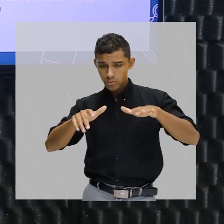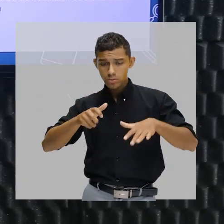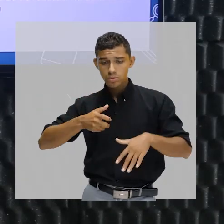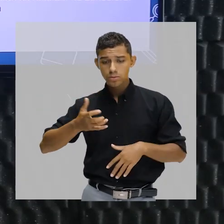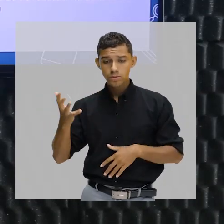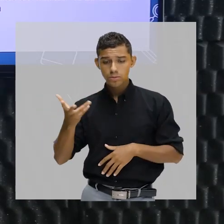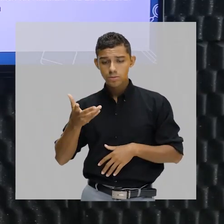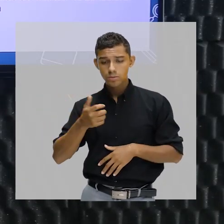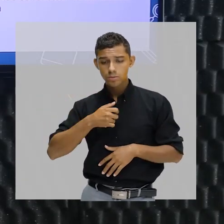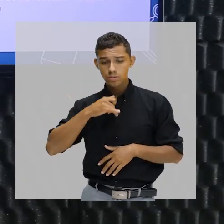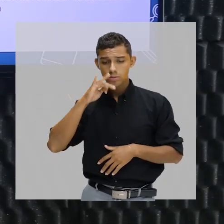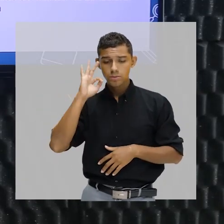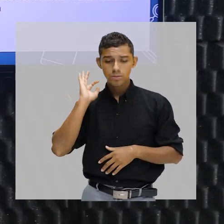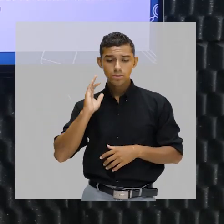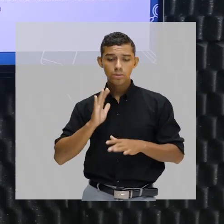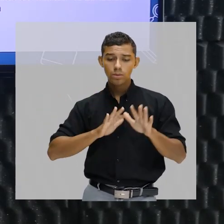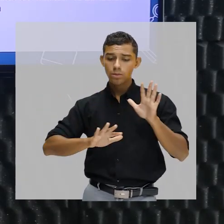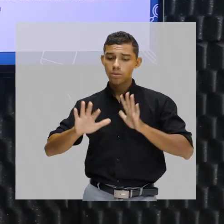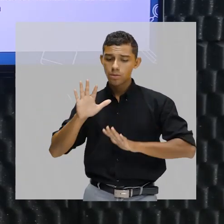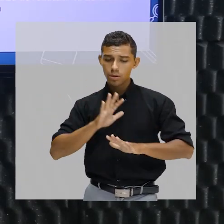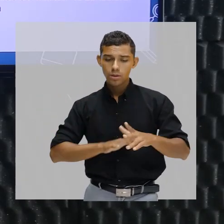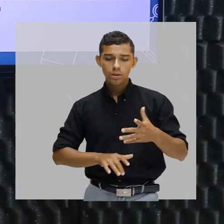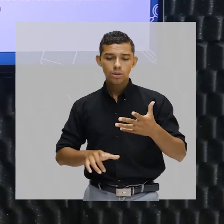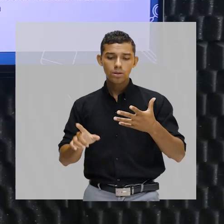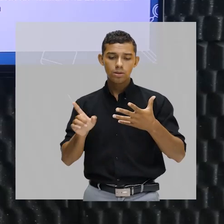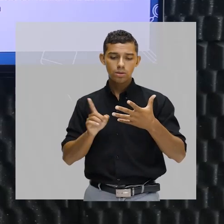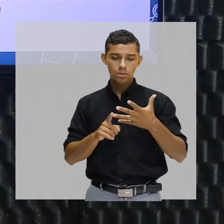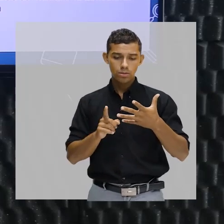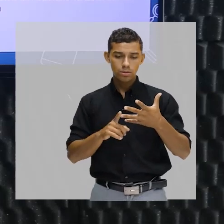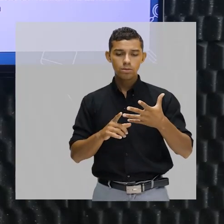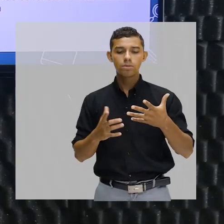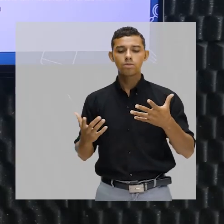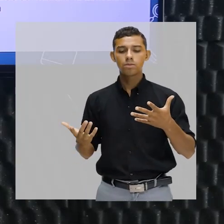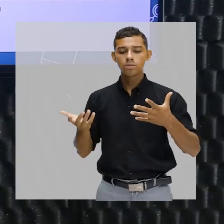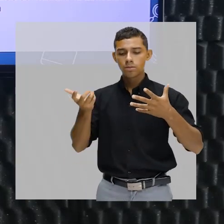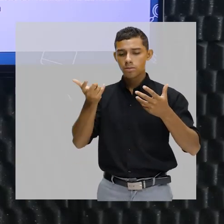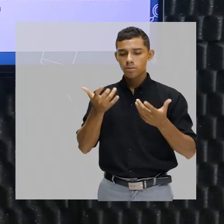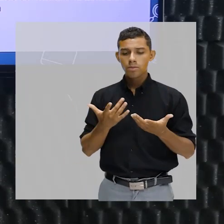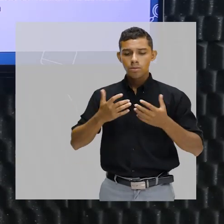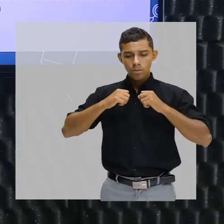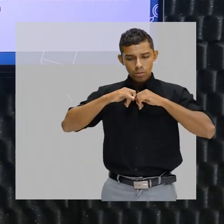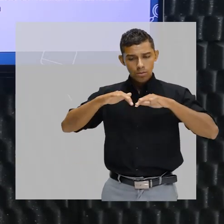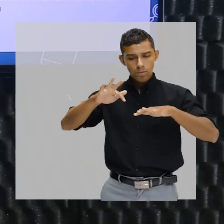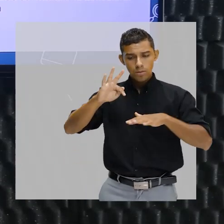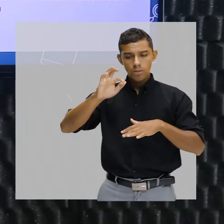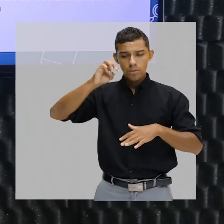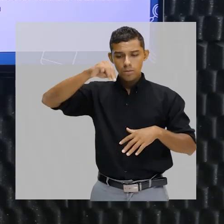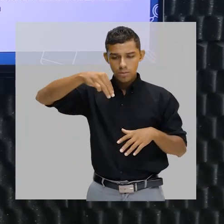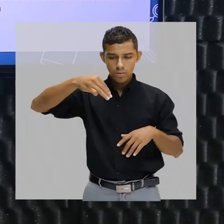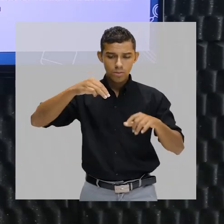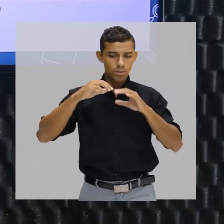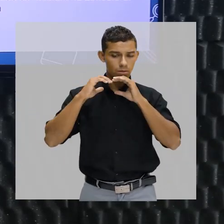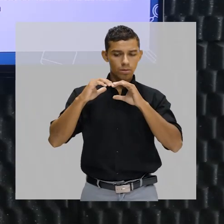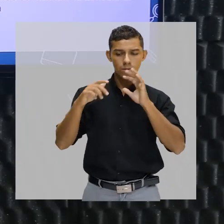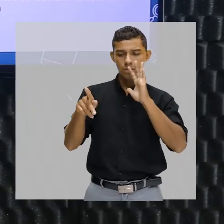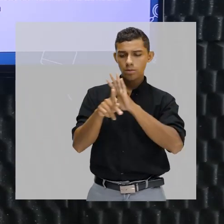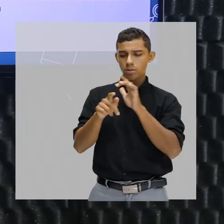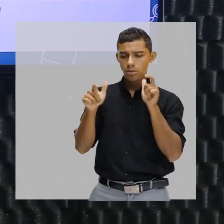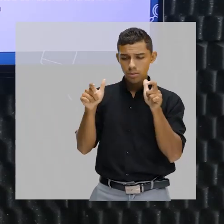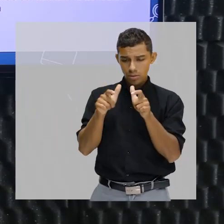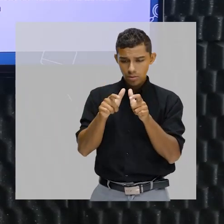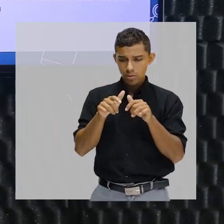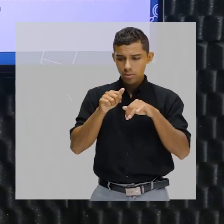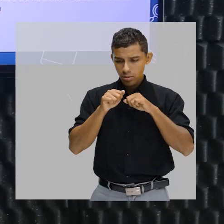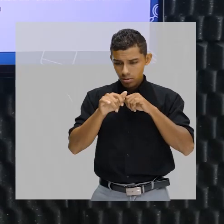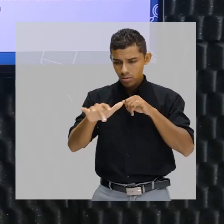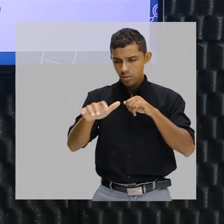Olha lá, cuidado também. As emissões em FM têm pequeno alcance, pois